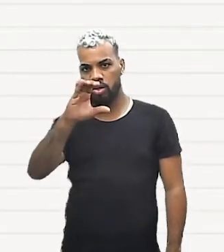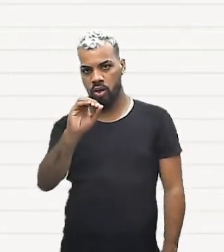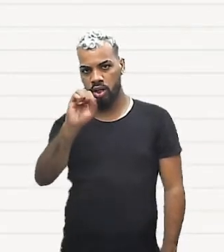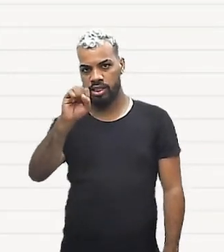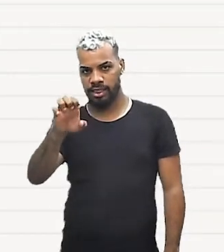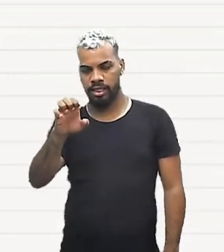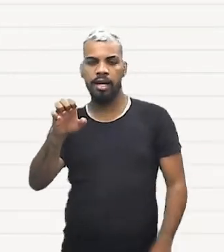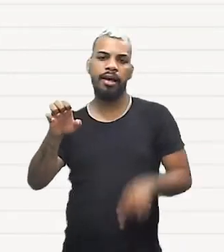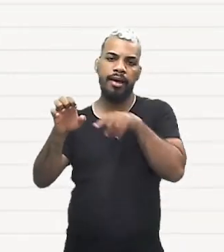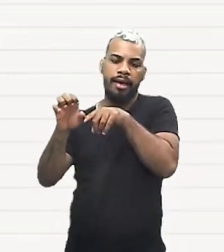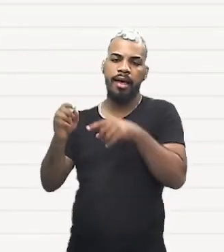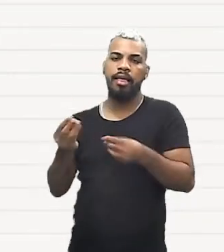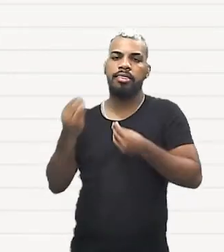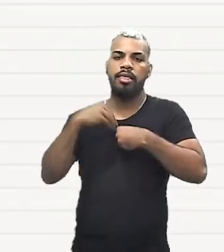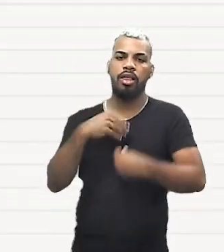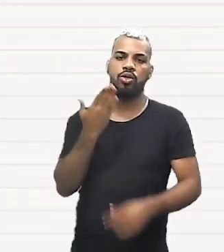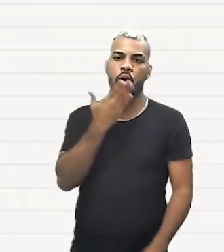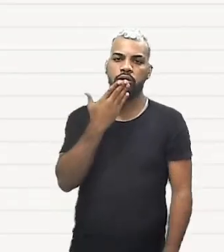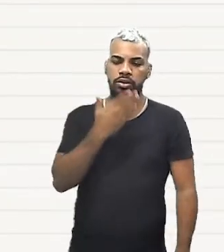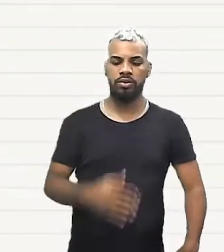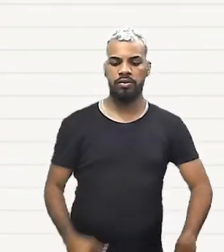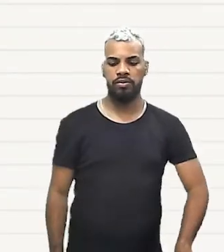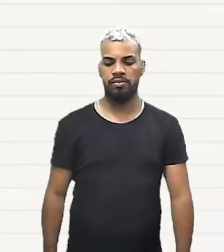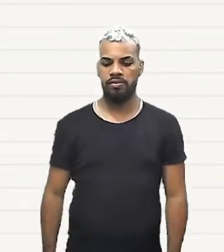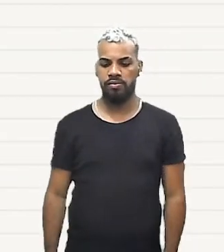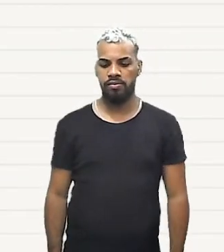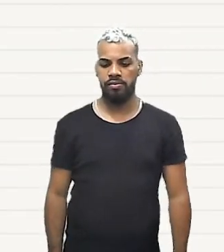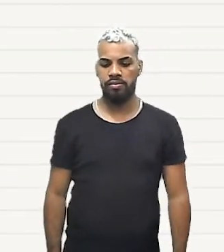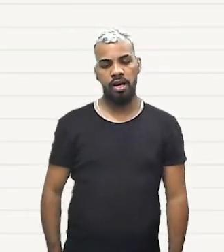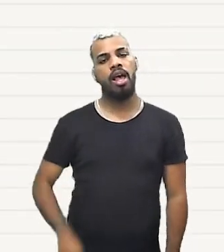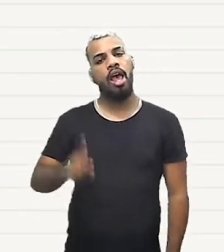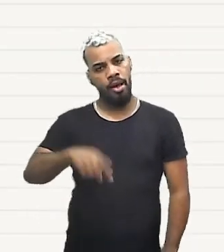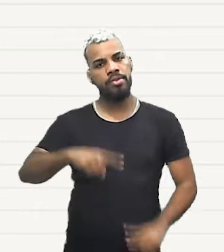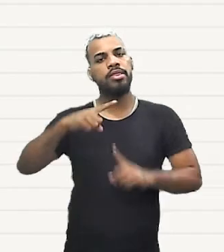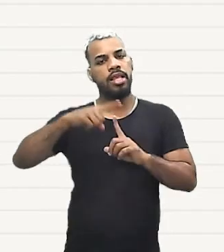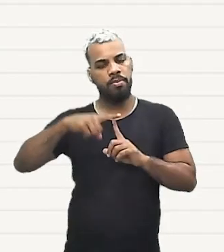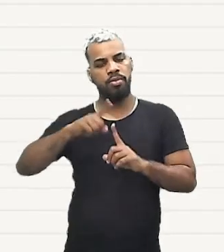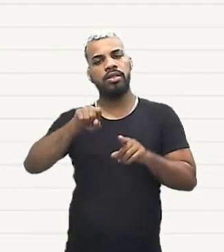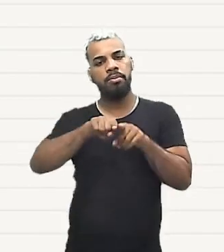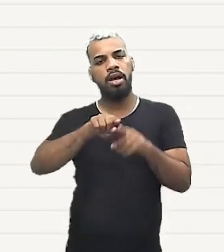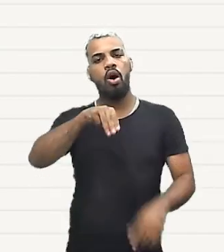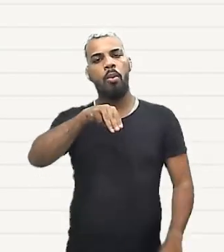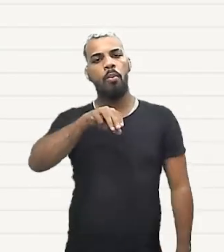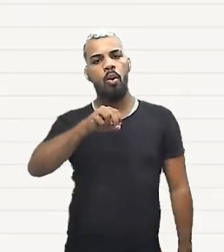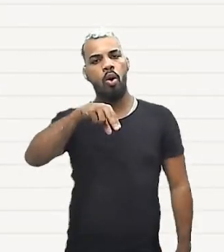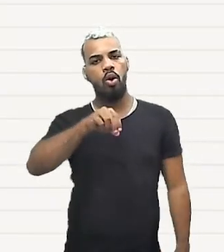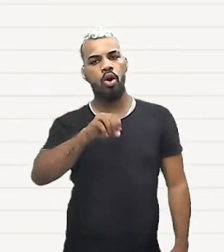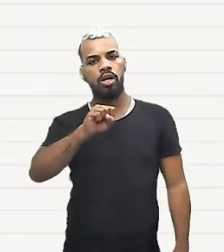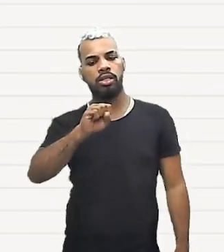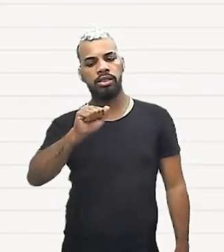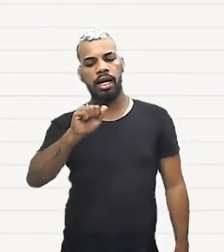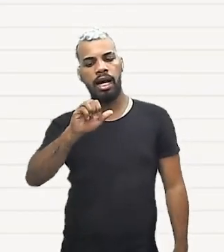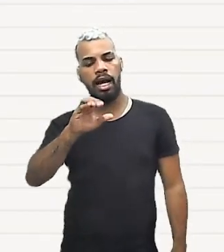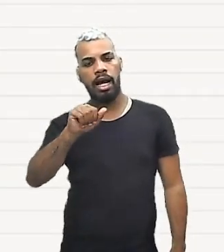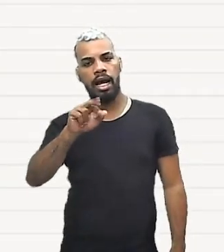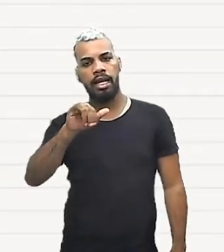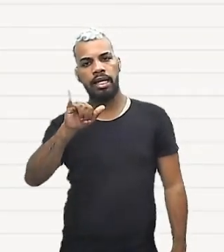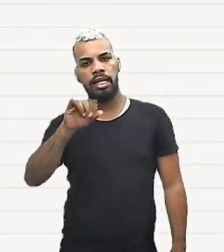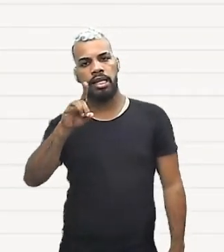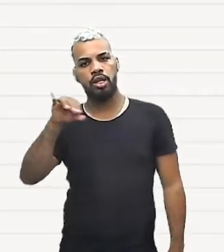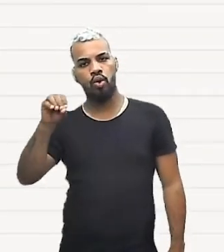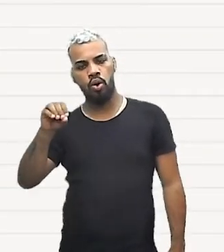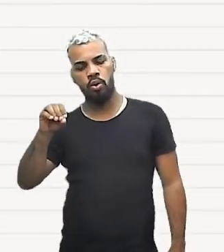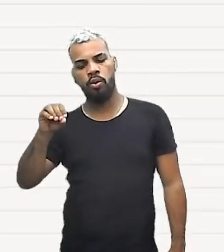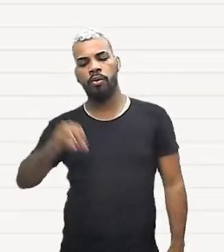a glicose é um açúcar classificado como monossacarídeo e esse monossacarídeo ele só apresenta seis